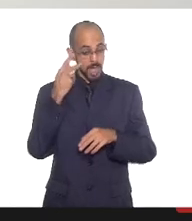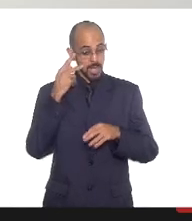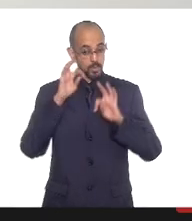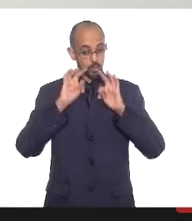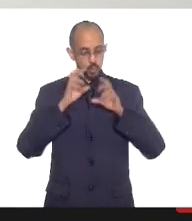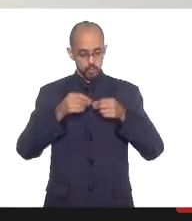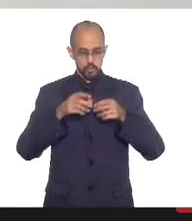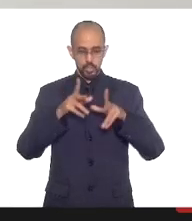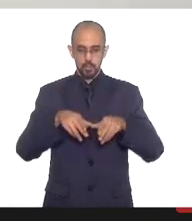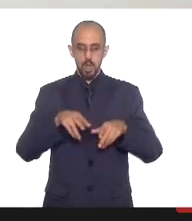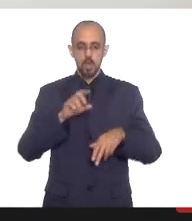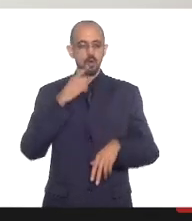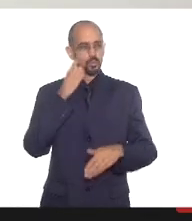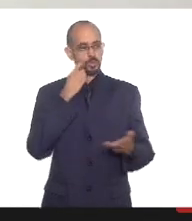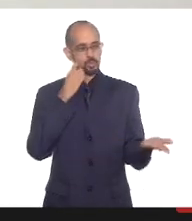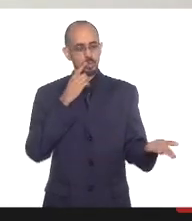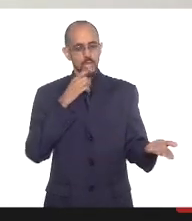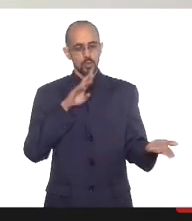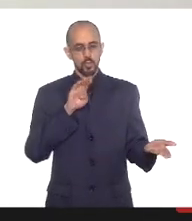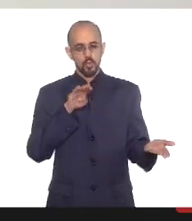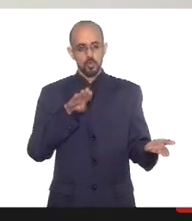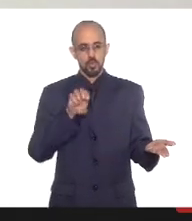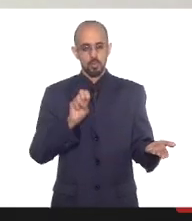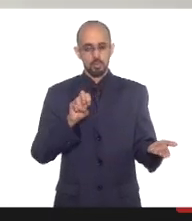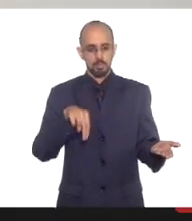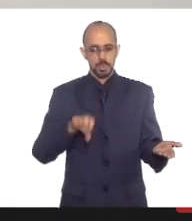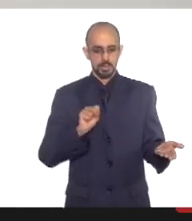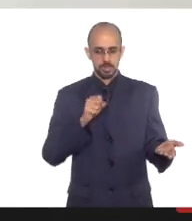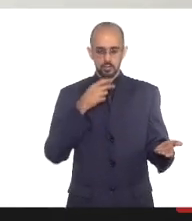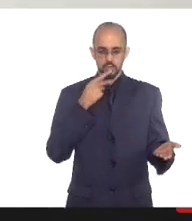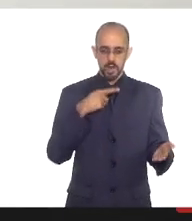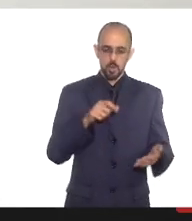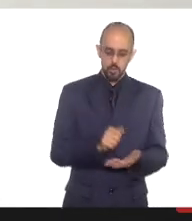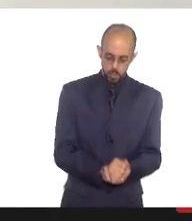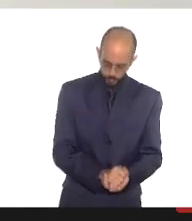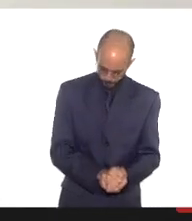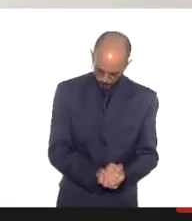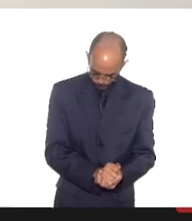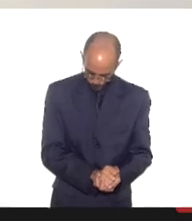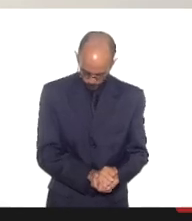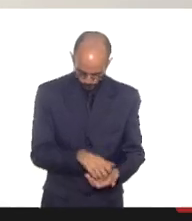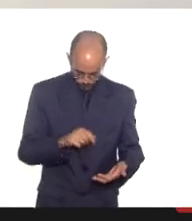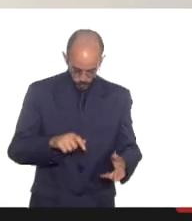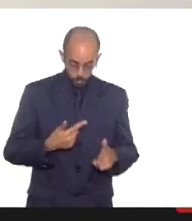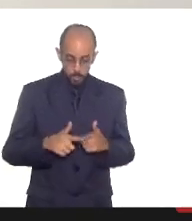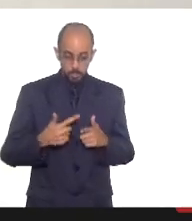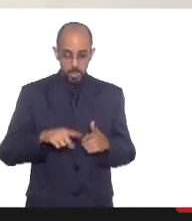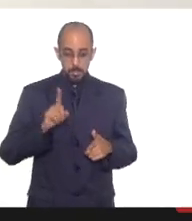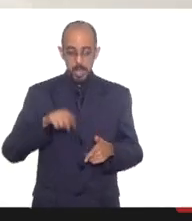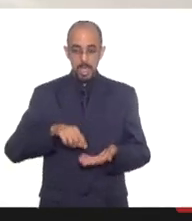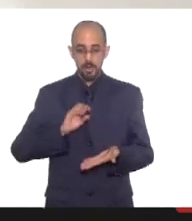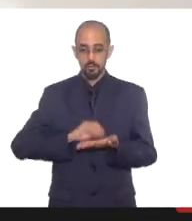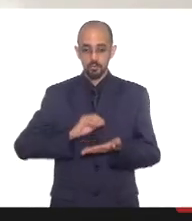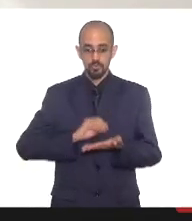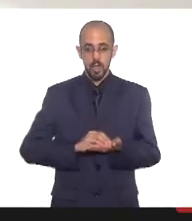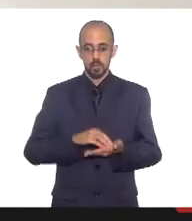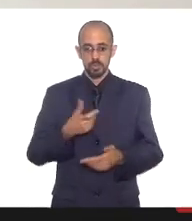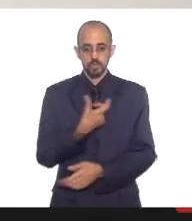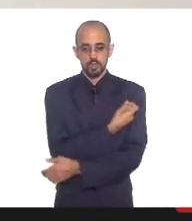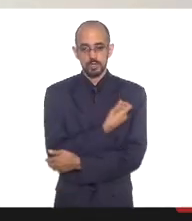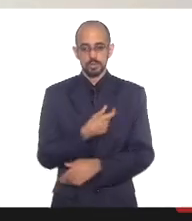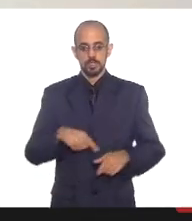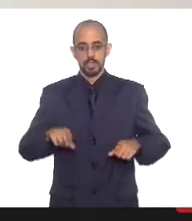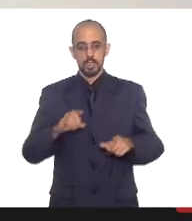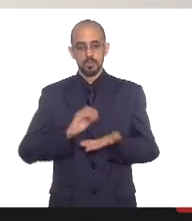doutor Robert colocou o nosso Deputado Rubens bomtempo colocou a questão é que falta né E quando e falta